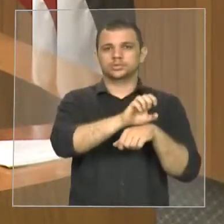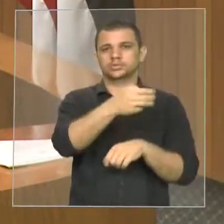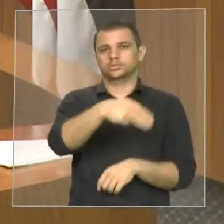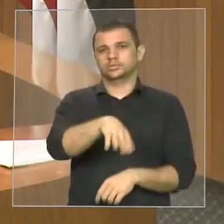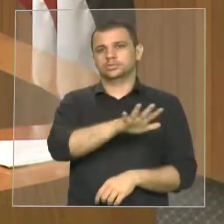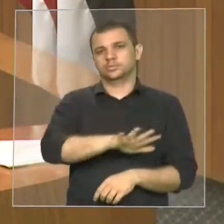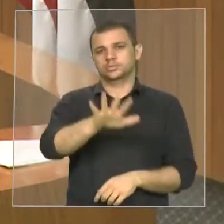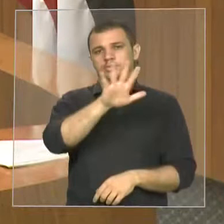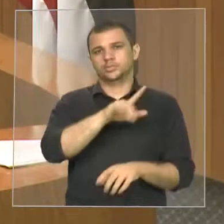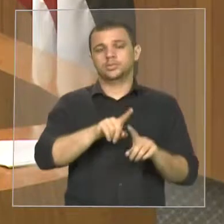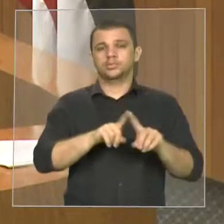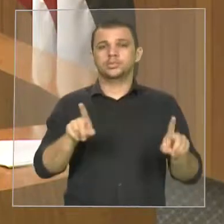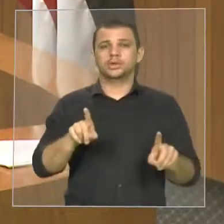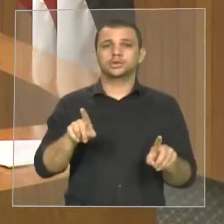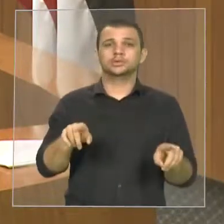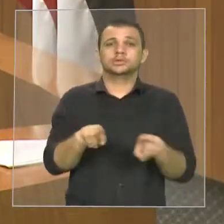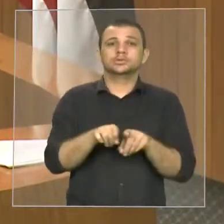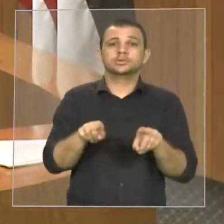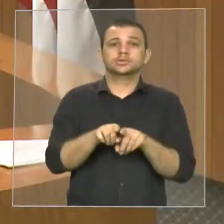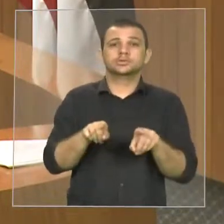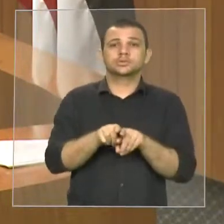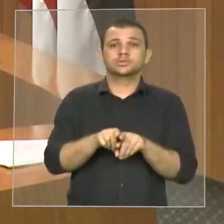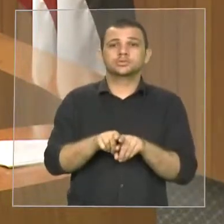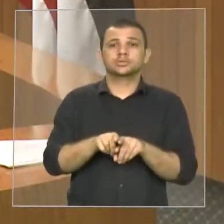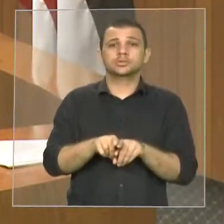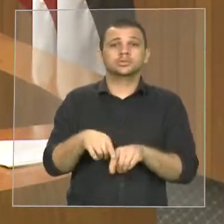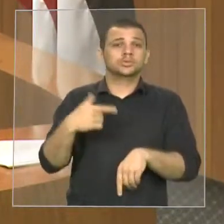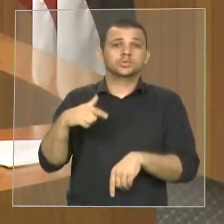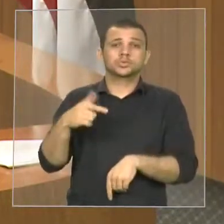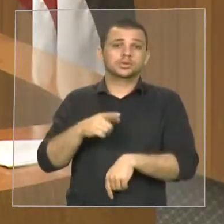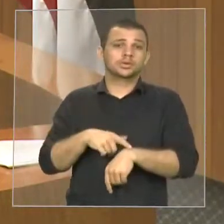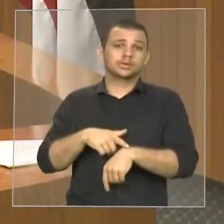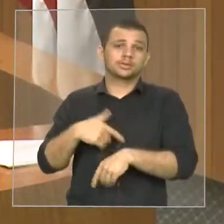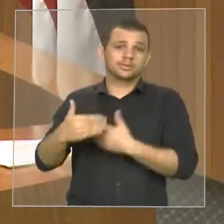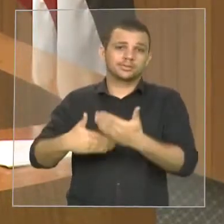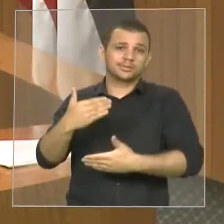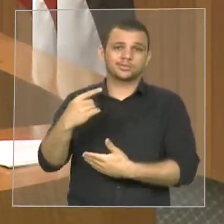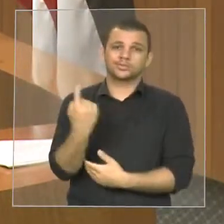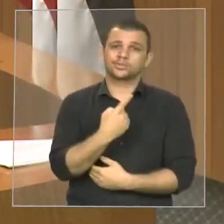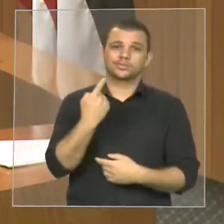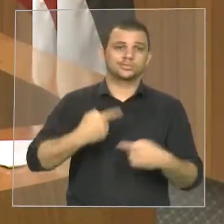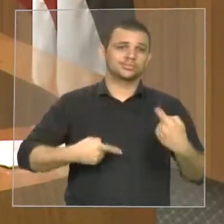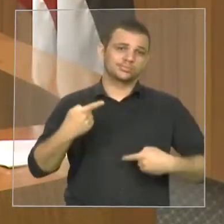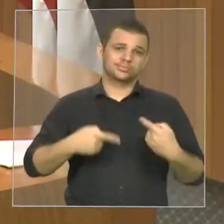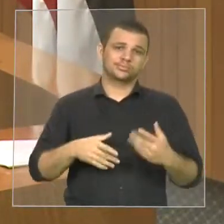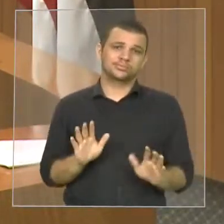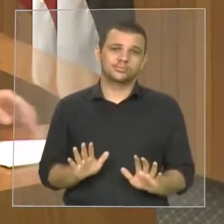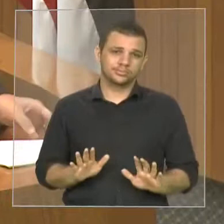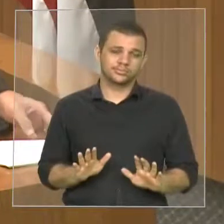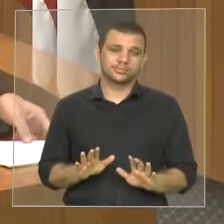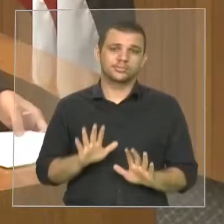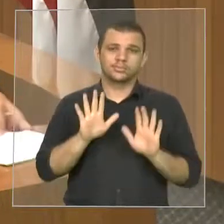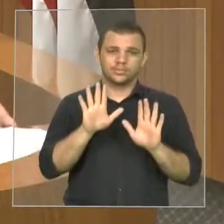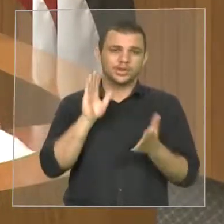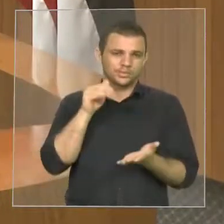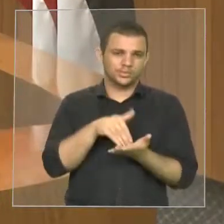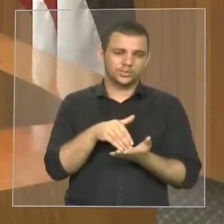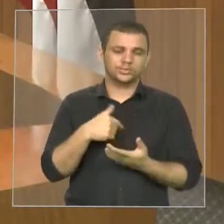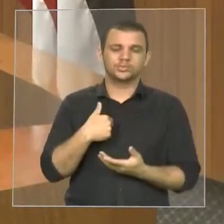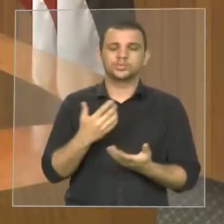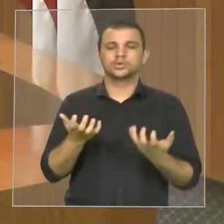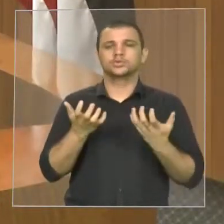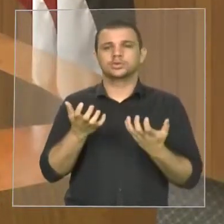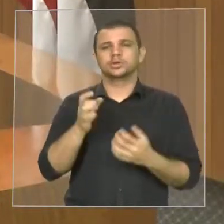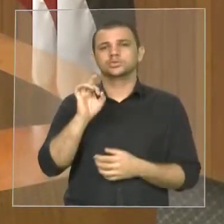o tempo necessário no encaminhamento para que a gente possa discutir. Mas, por fim, eu quero fazer uma breve consideração